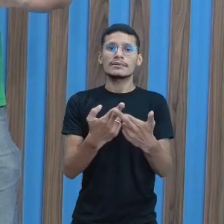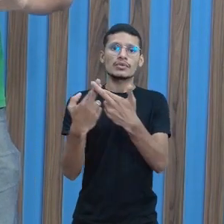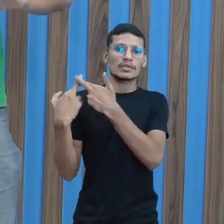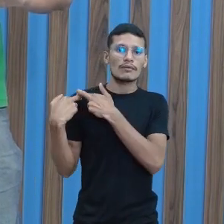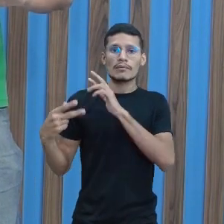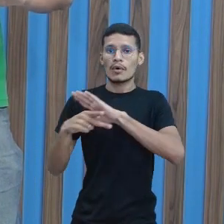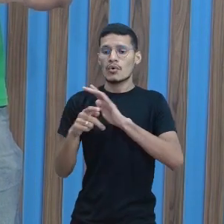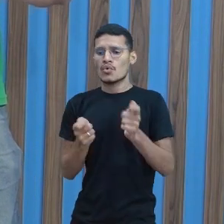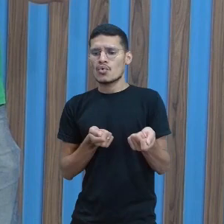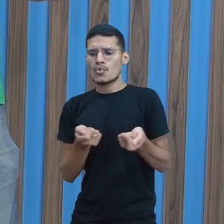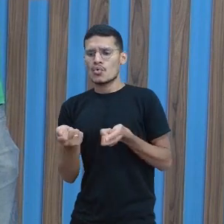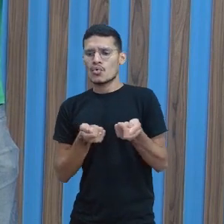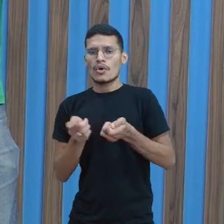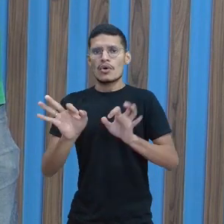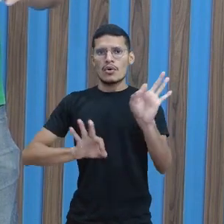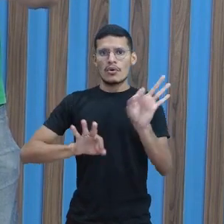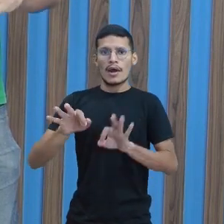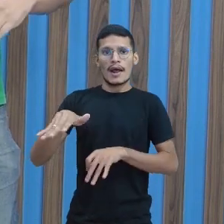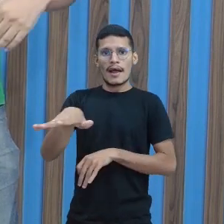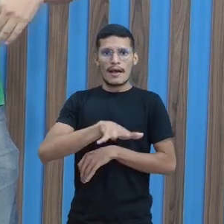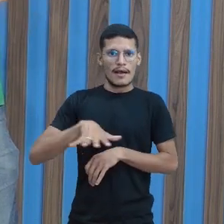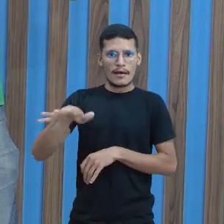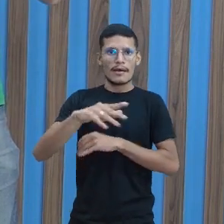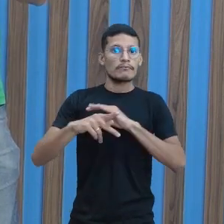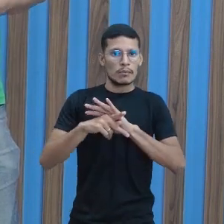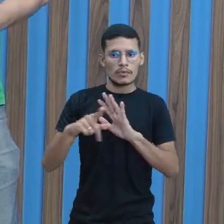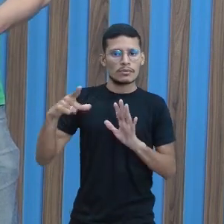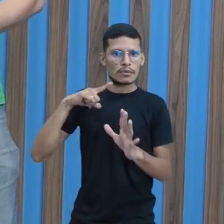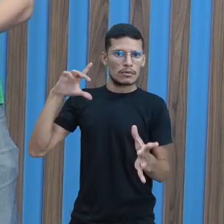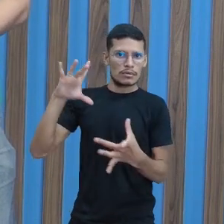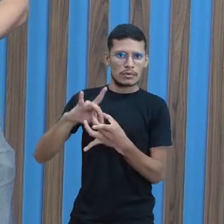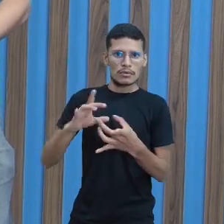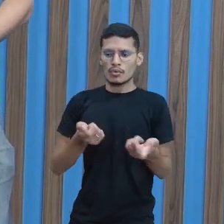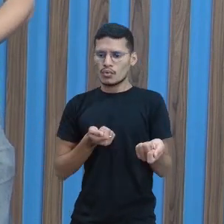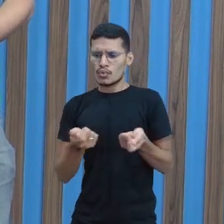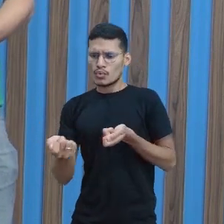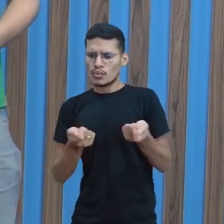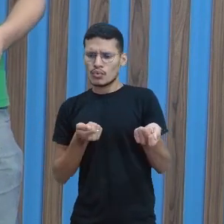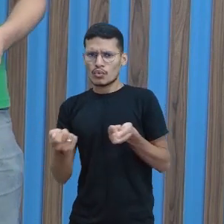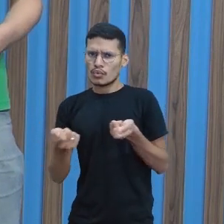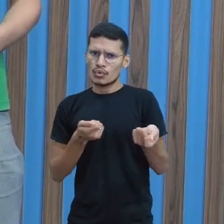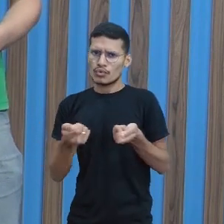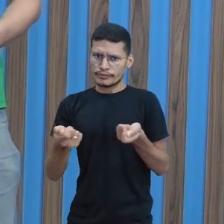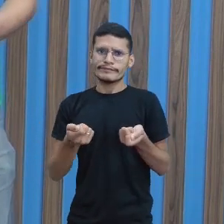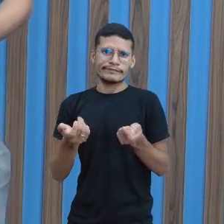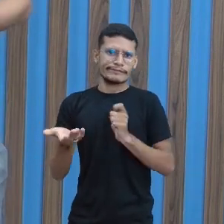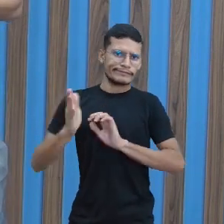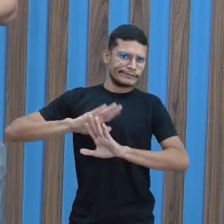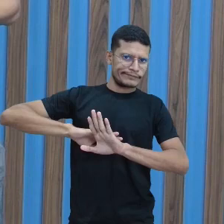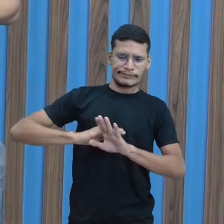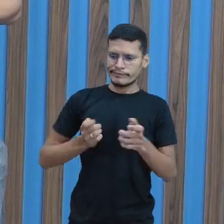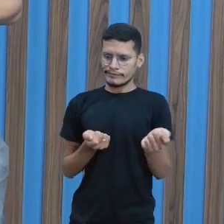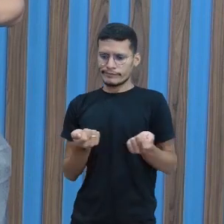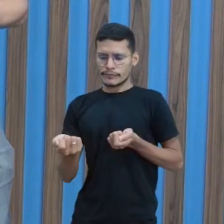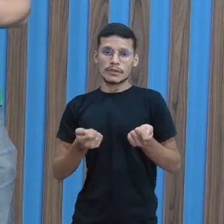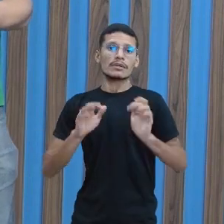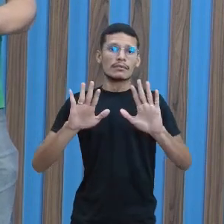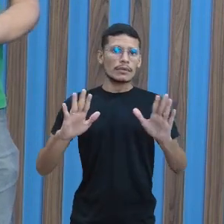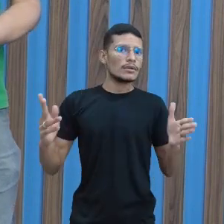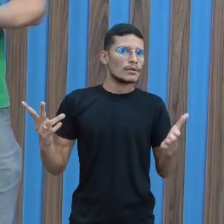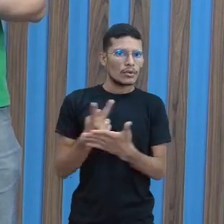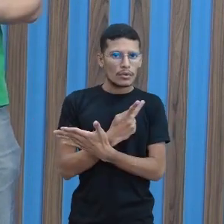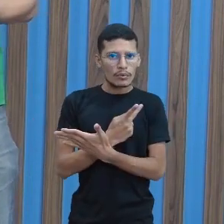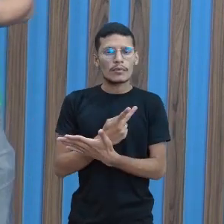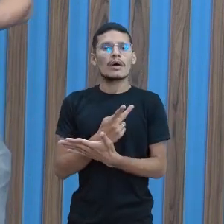de administrar a região através de uma relação de controle, né, indireto, mas em alguns momentos até